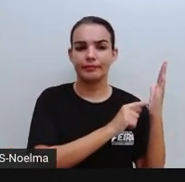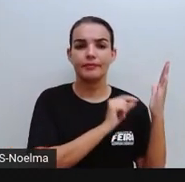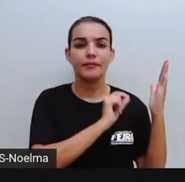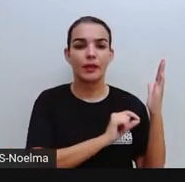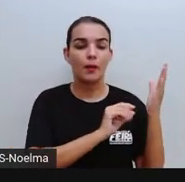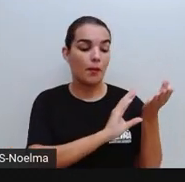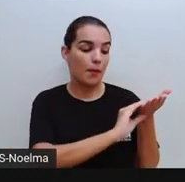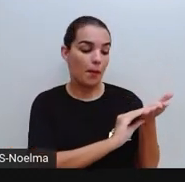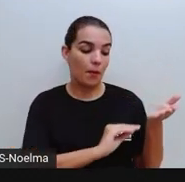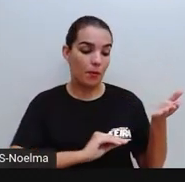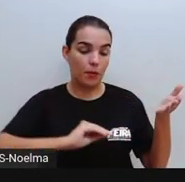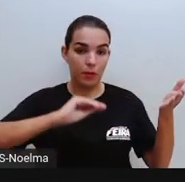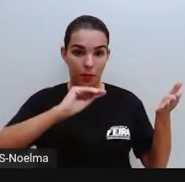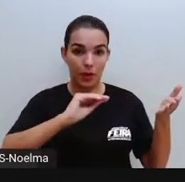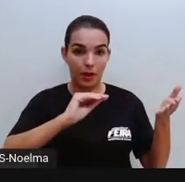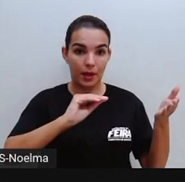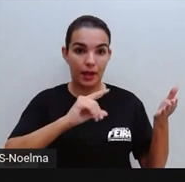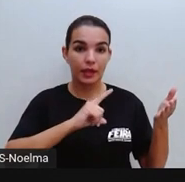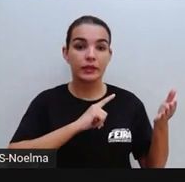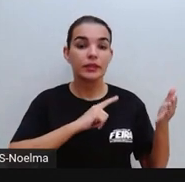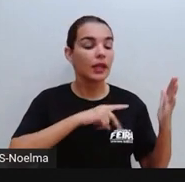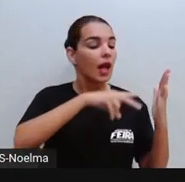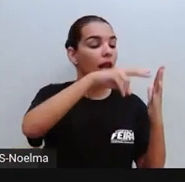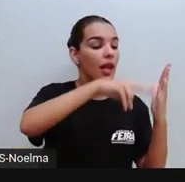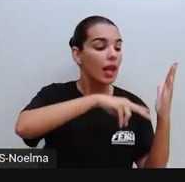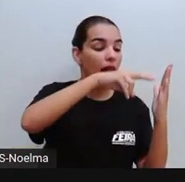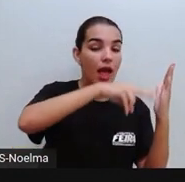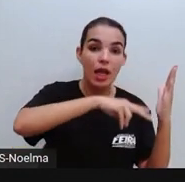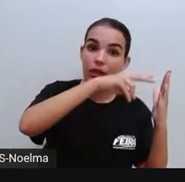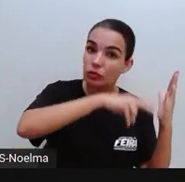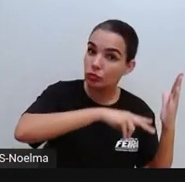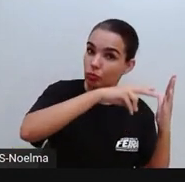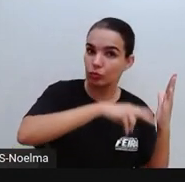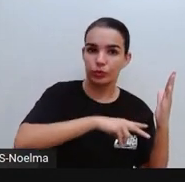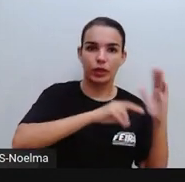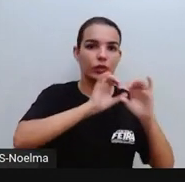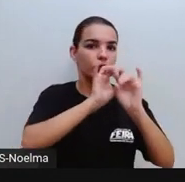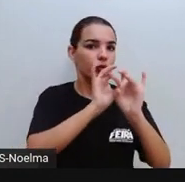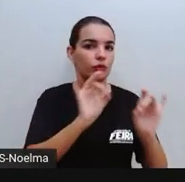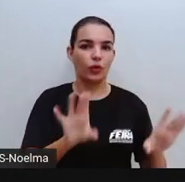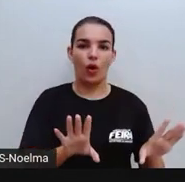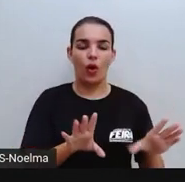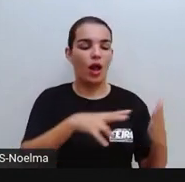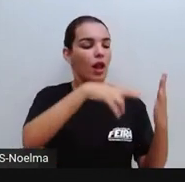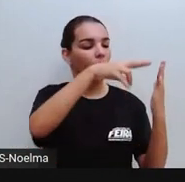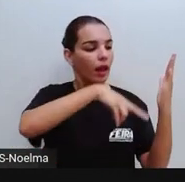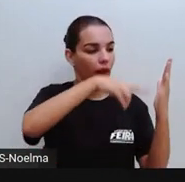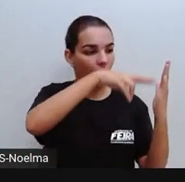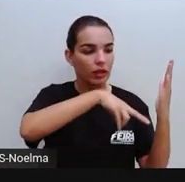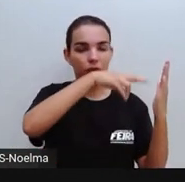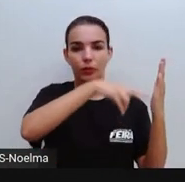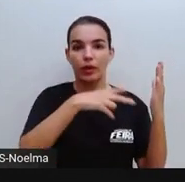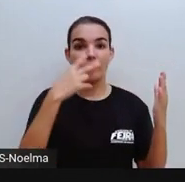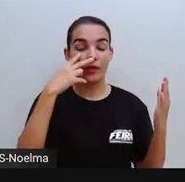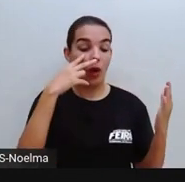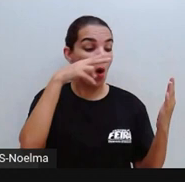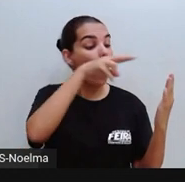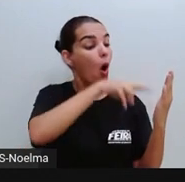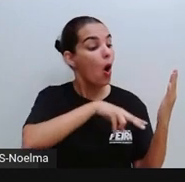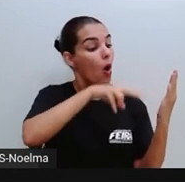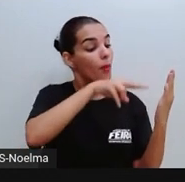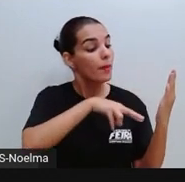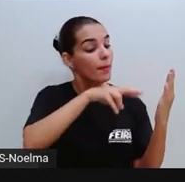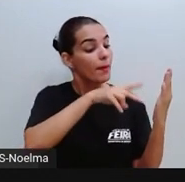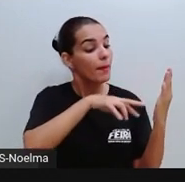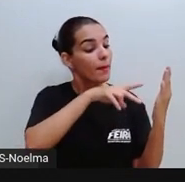impressos nós vamos fazer a leitura dele tá então a gente vai se a gente vai fazer a leitura